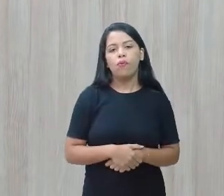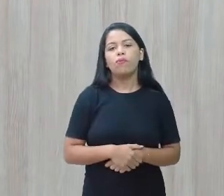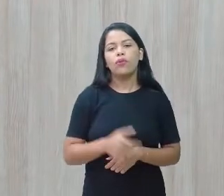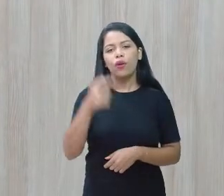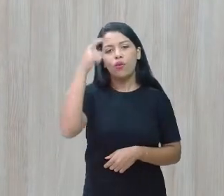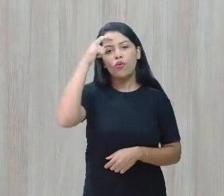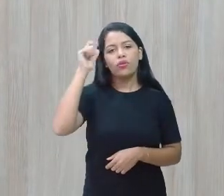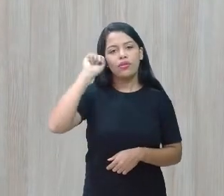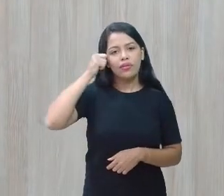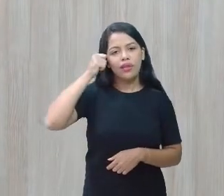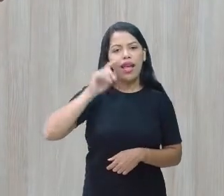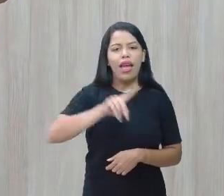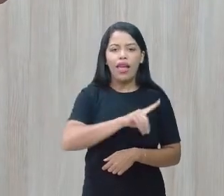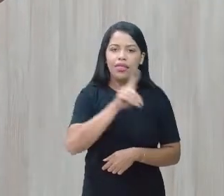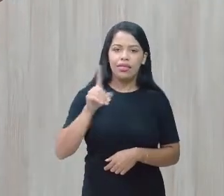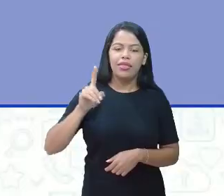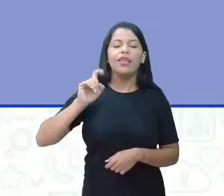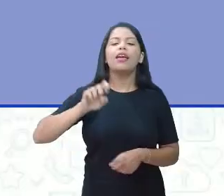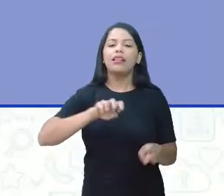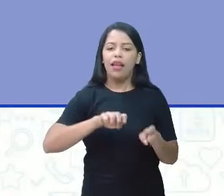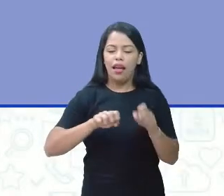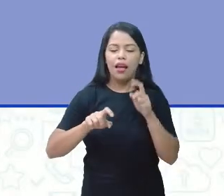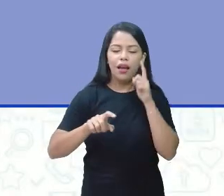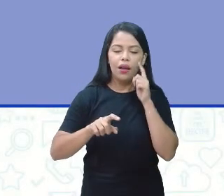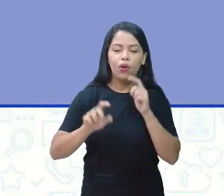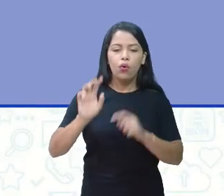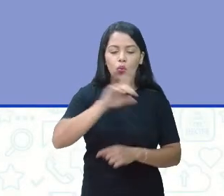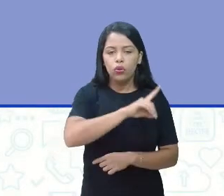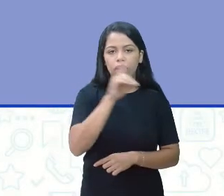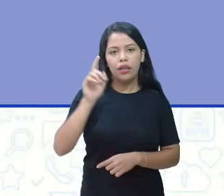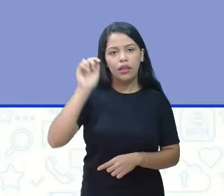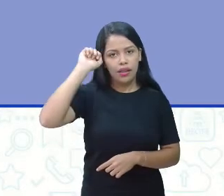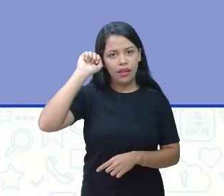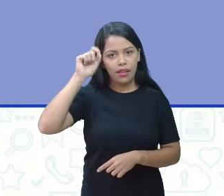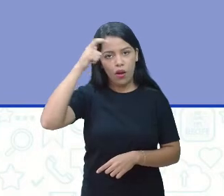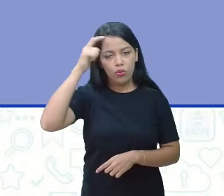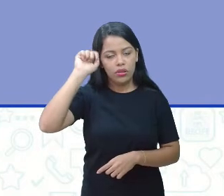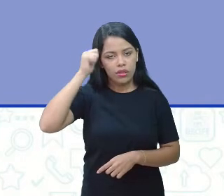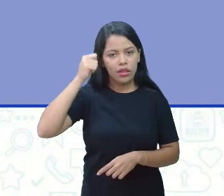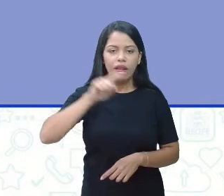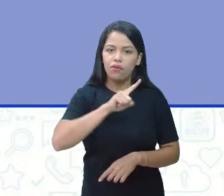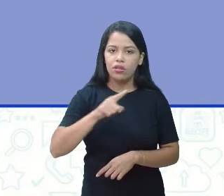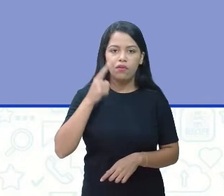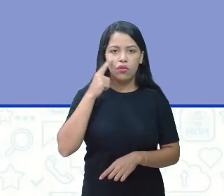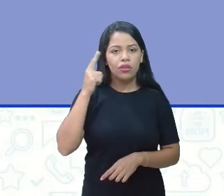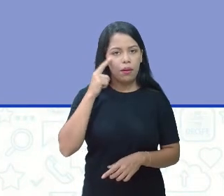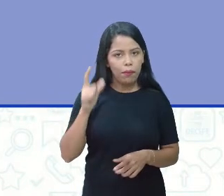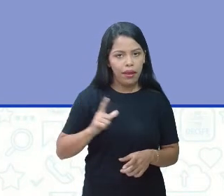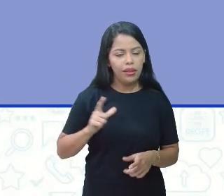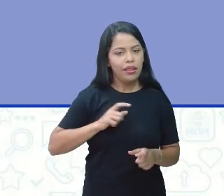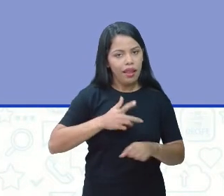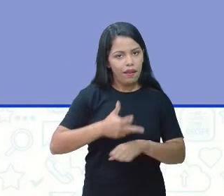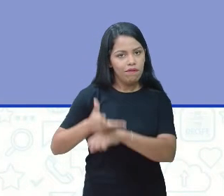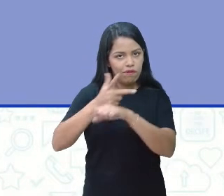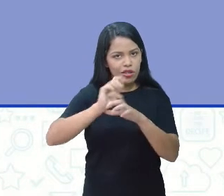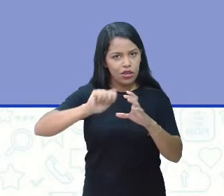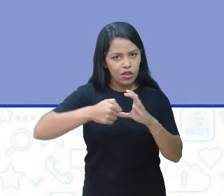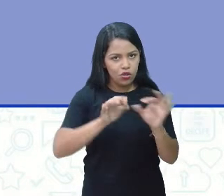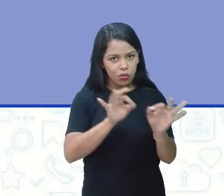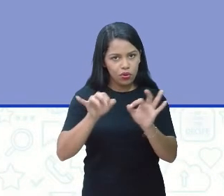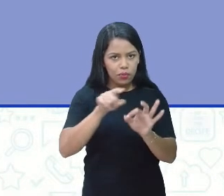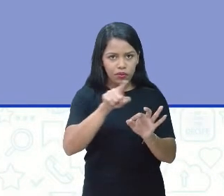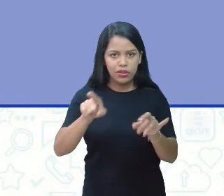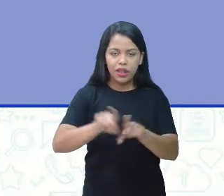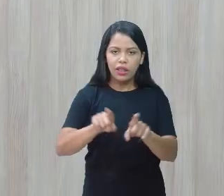consciência negra, o Dia da Consciência Negra, viram também aí nos intervalos, vocês estão vendo mensagem,